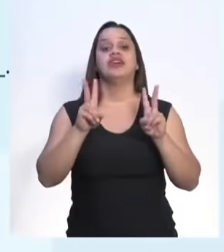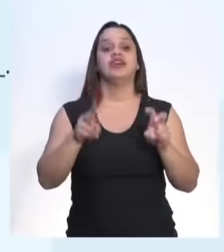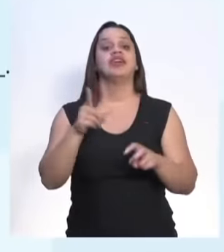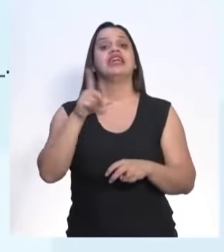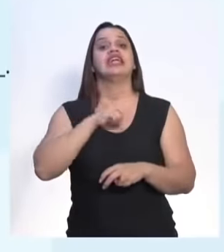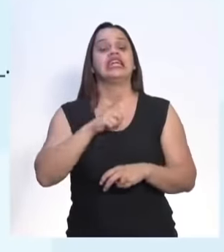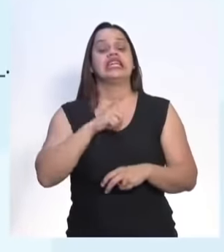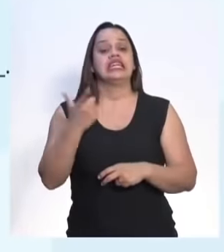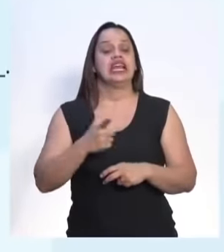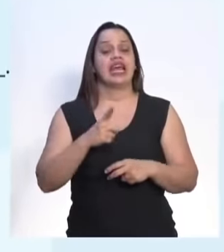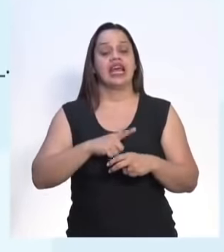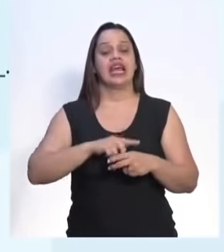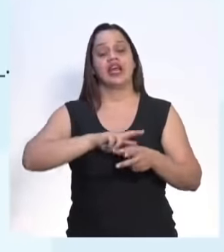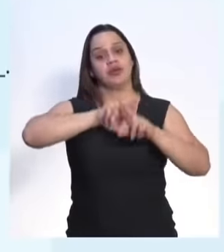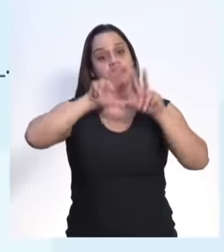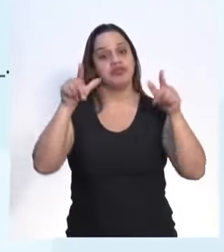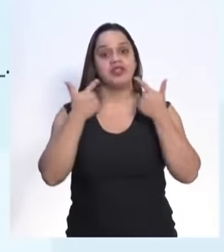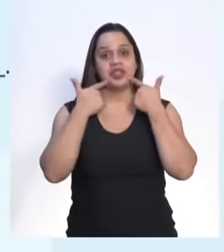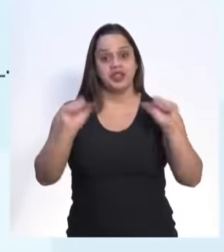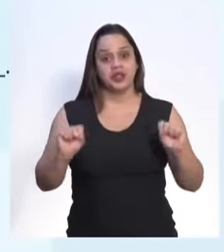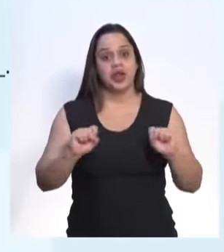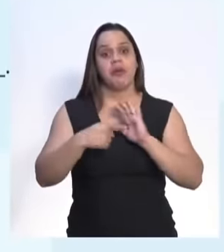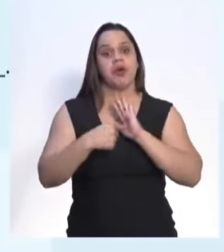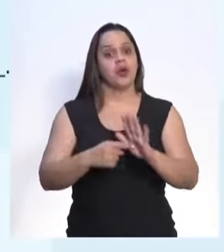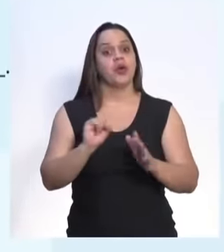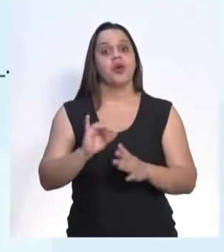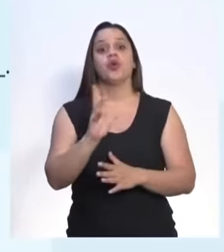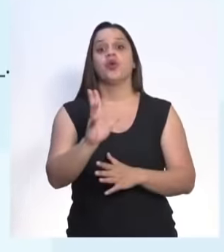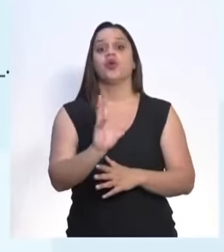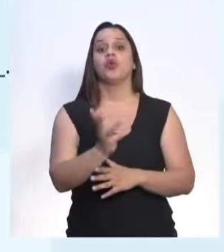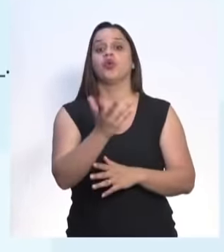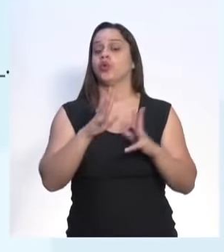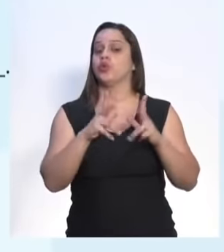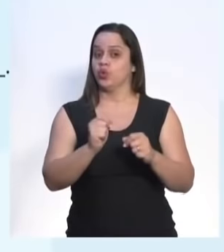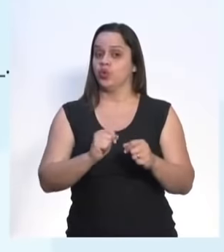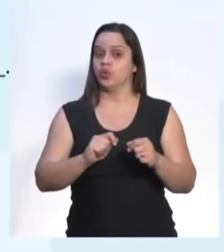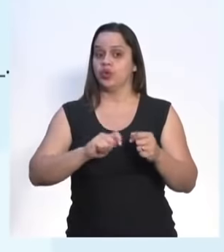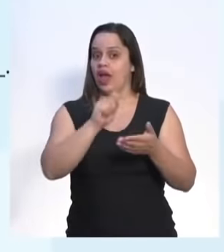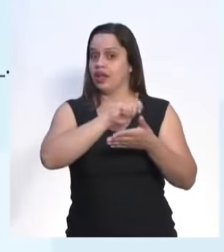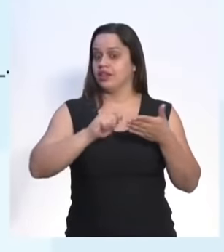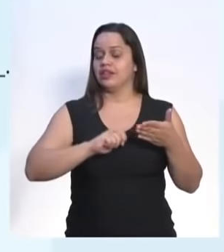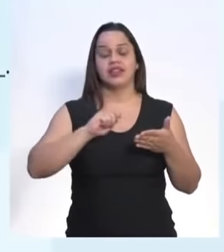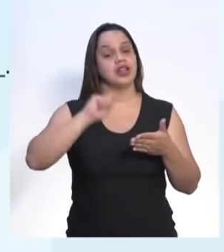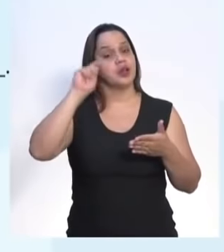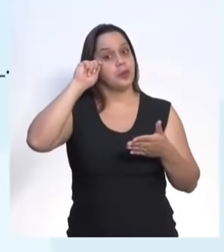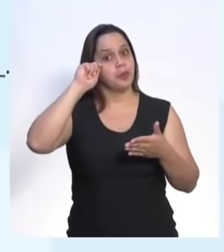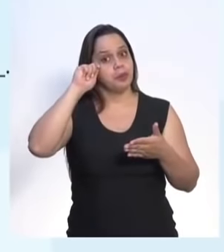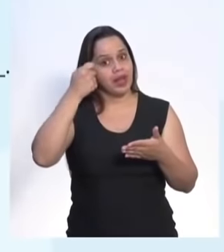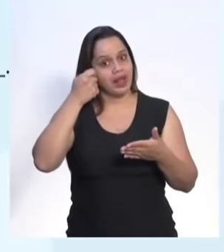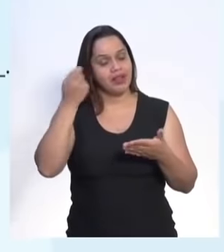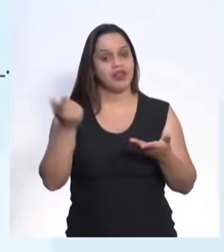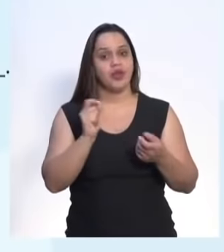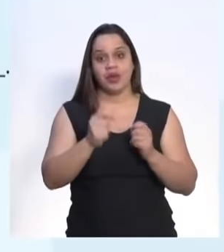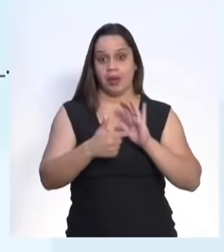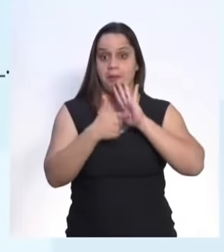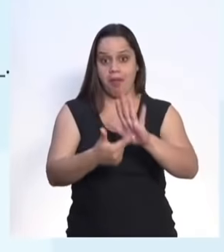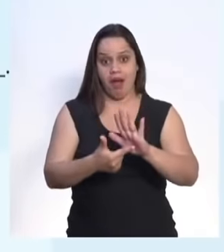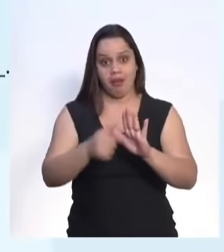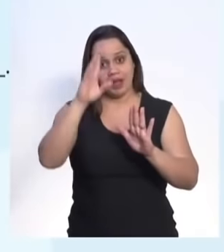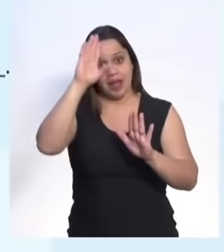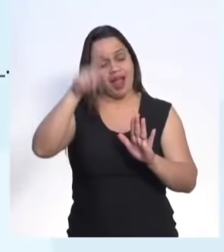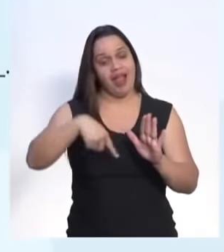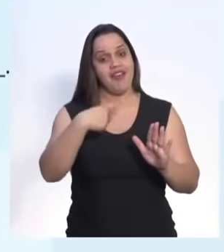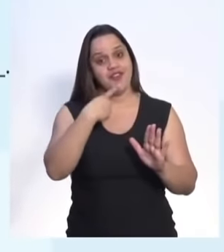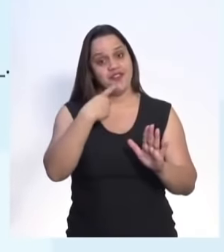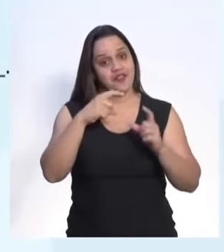variação linguística. Qual é o trecho que tá destacado? Tudo tá de preto aí, certo? Escrito em preto. Uhum. Então, o que tá destacado é o que tá em vermelho. Uhum. Tô